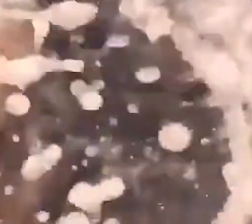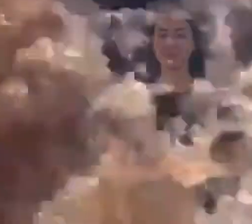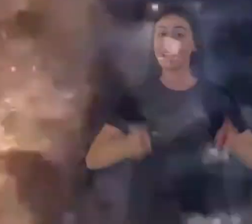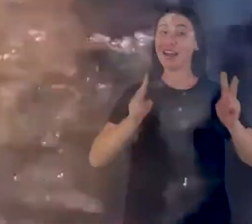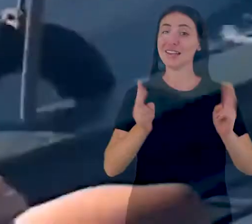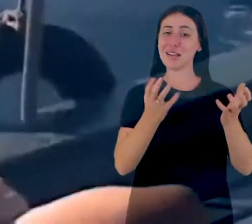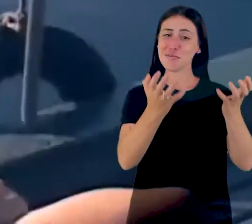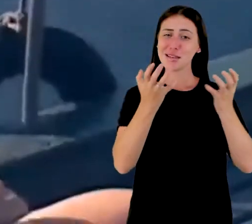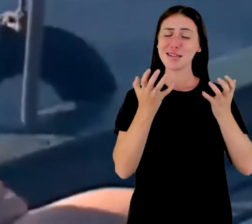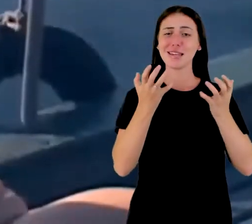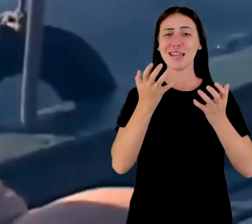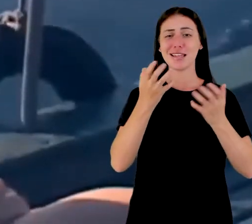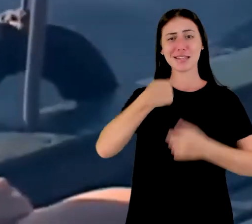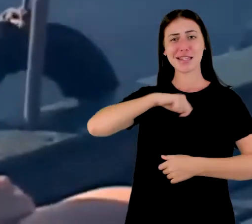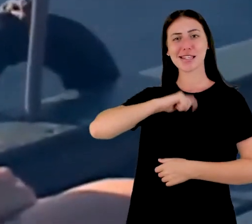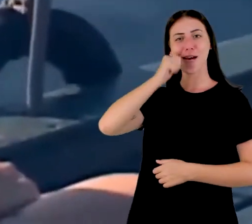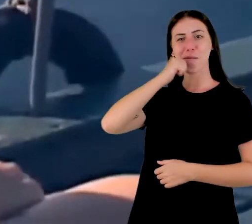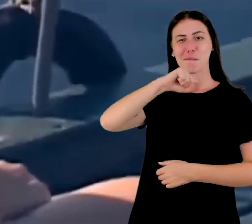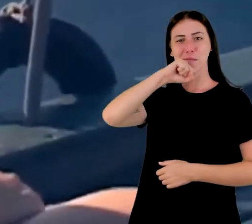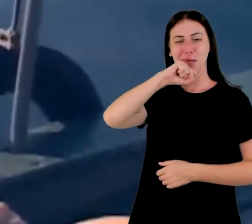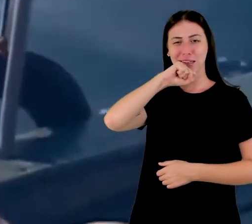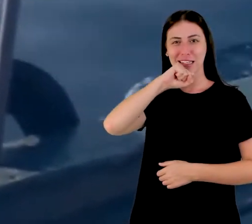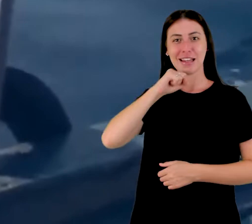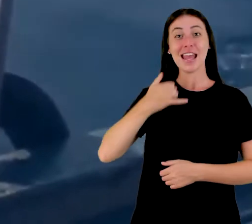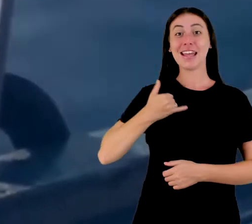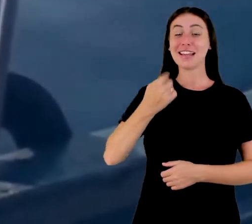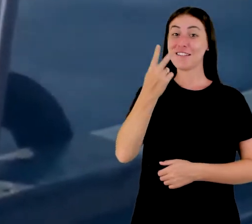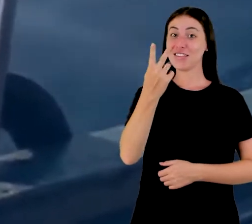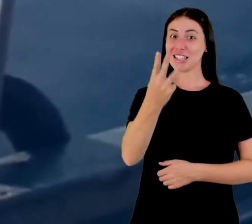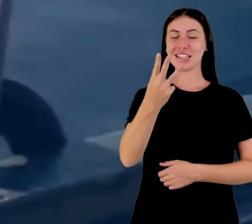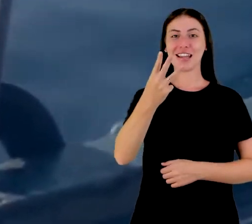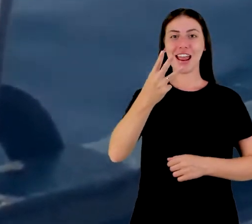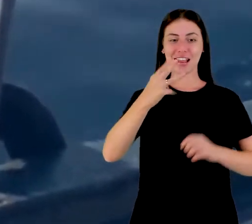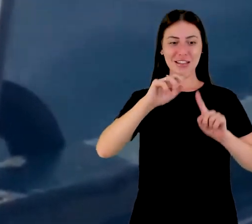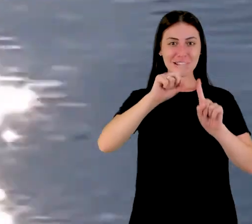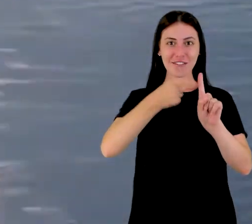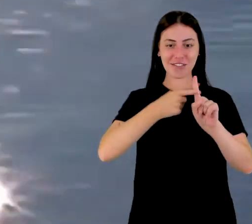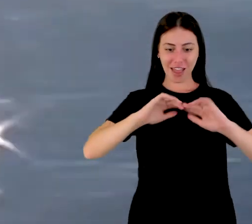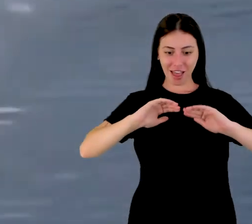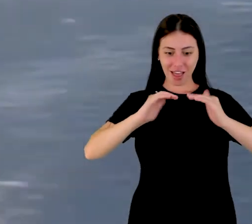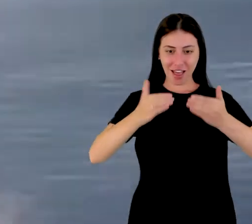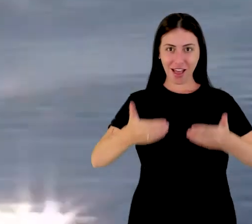Eu sempre quis ser mãe. E com 23 anos, engravidei pela primeira vez.